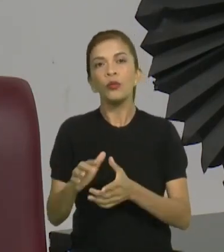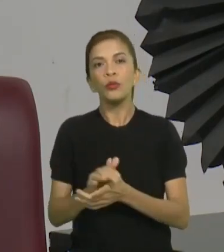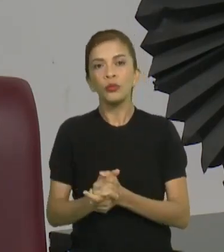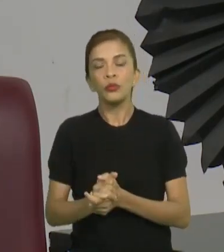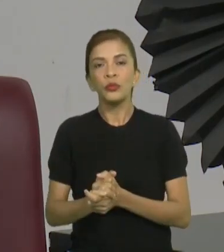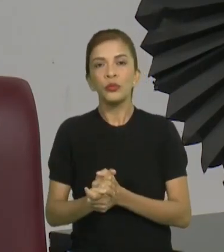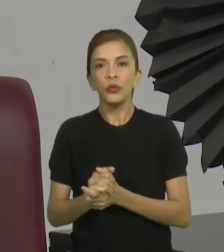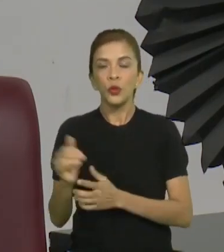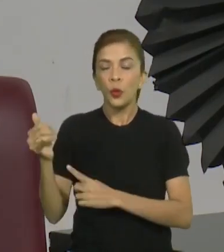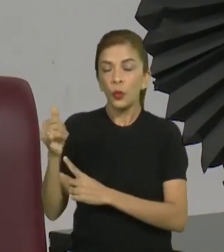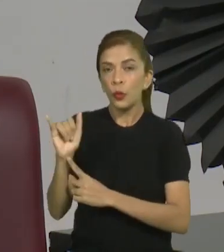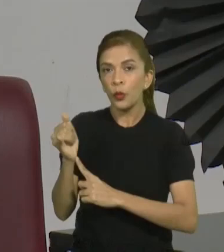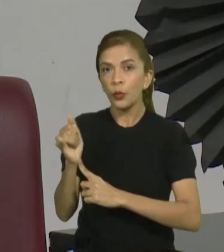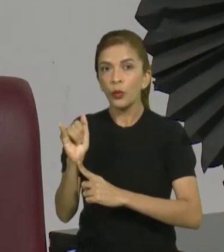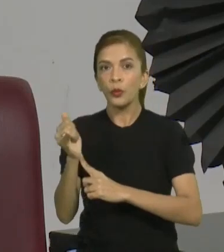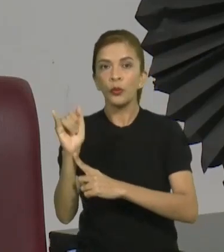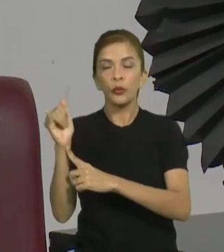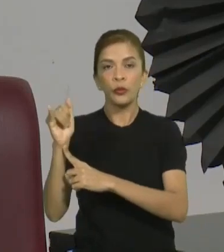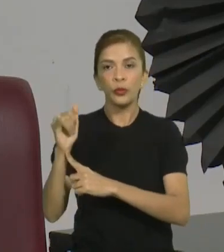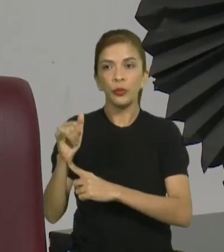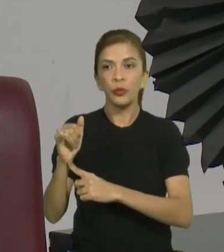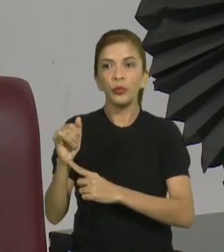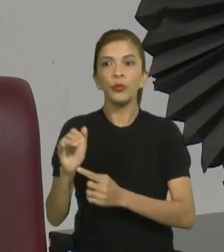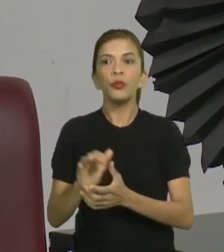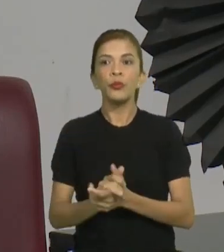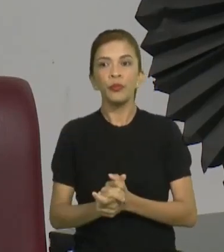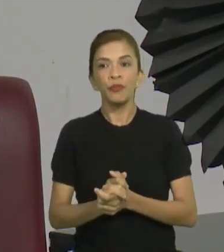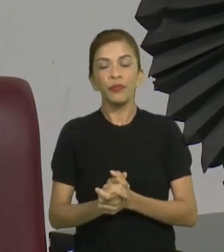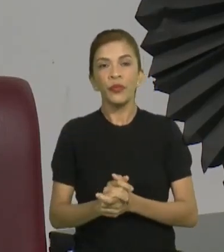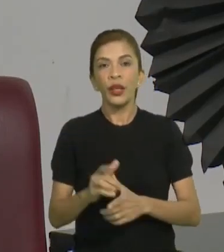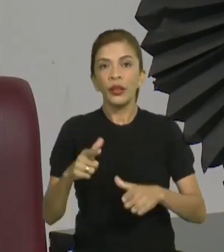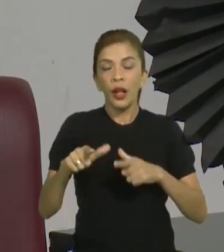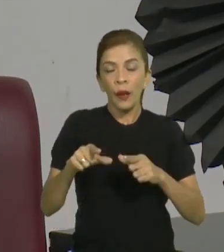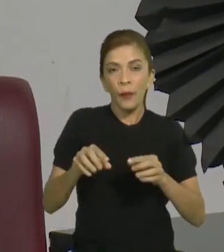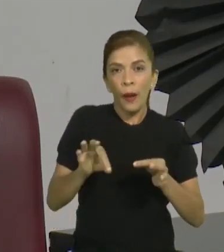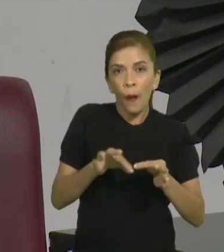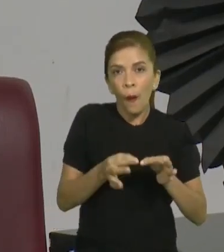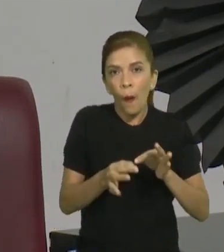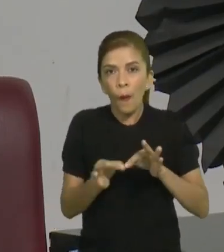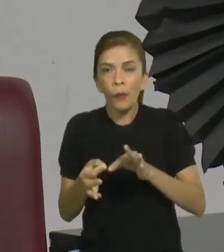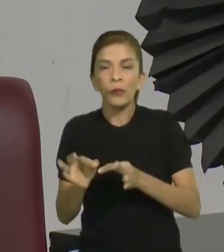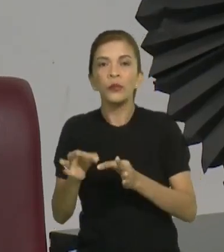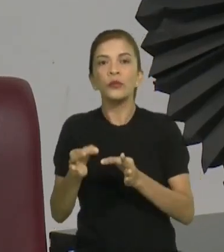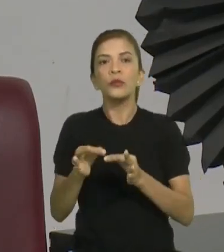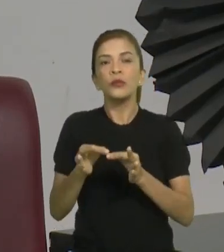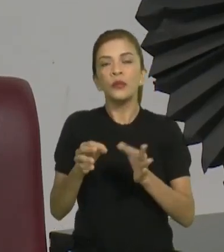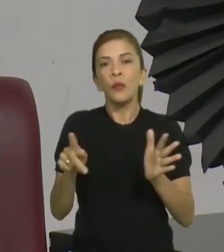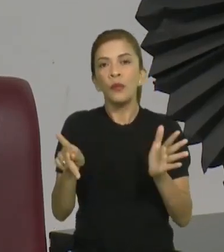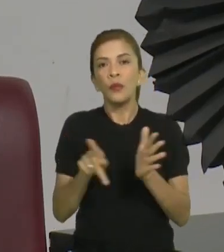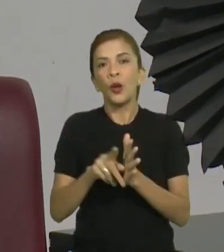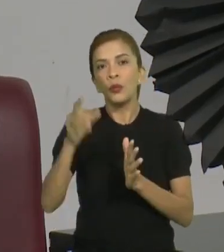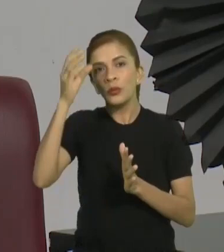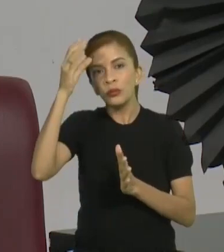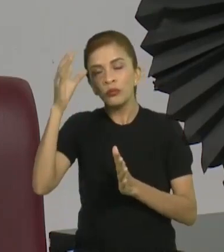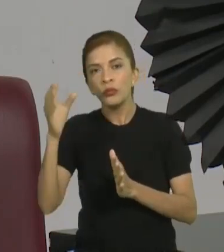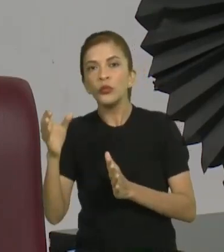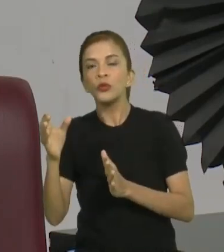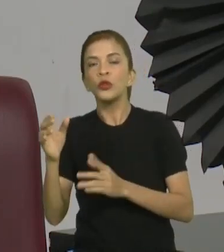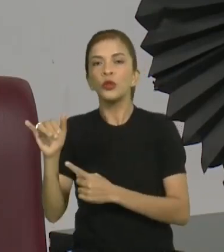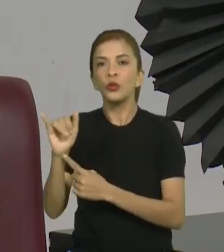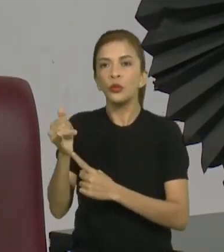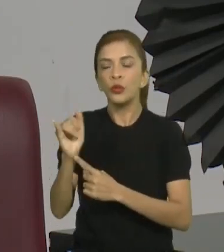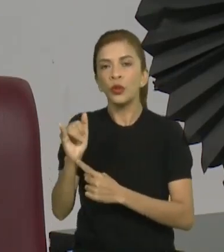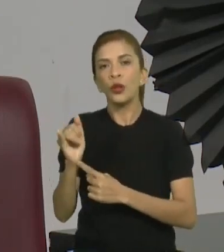Boi, tá? São bordadoras que trabalham com os bordados tradicionais do Bumba Meu Boi e eu também estou como